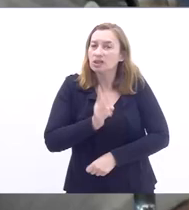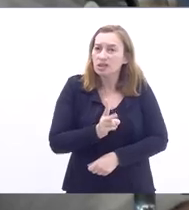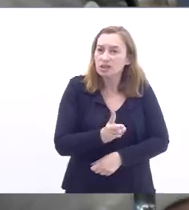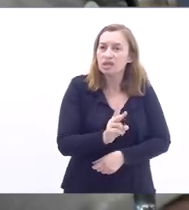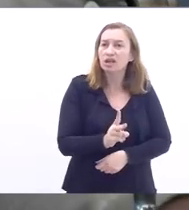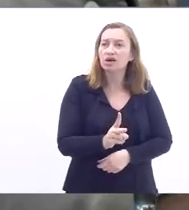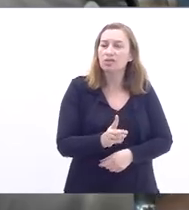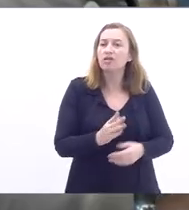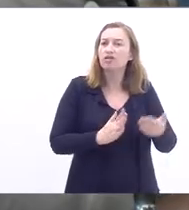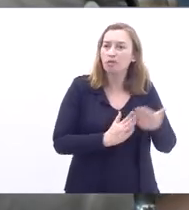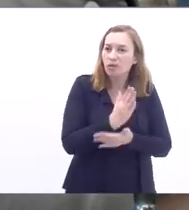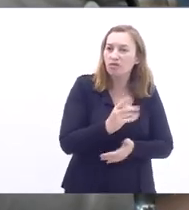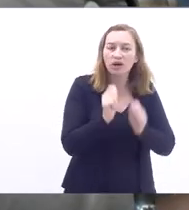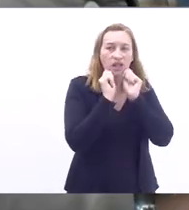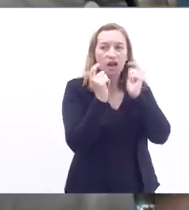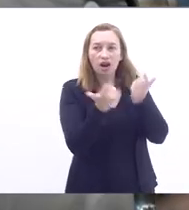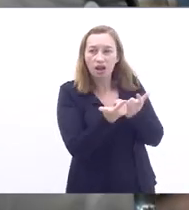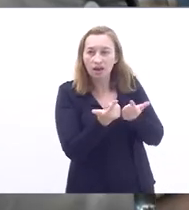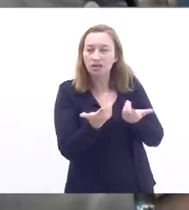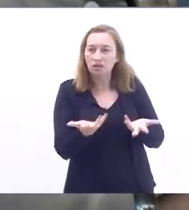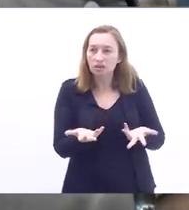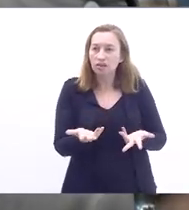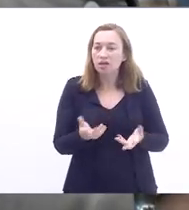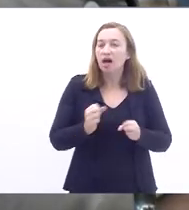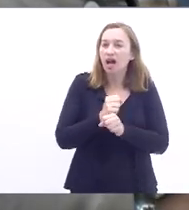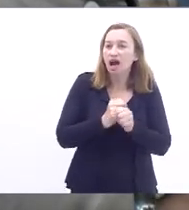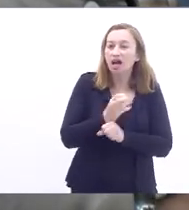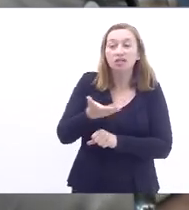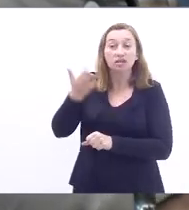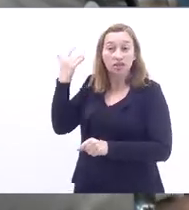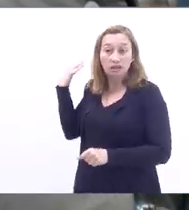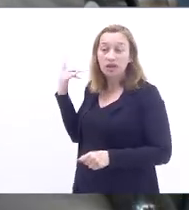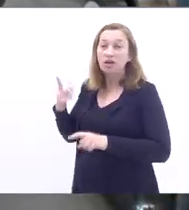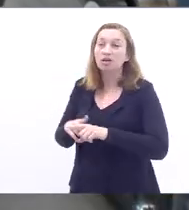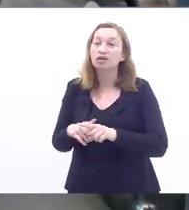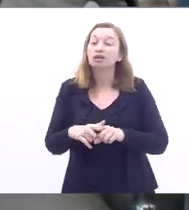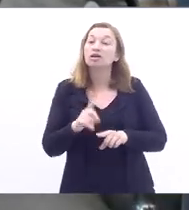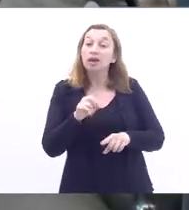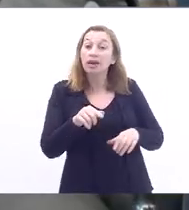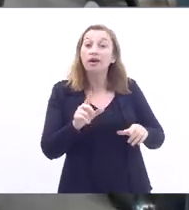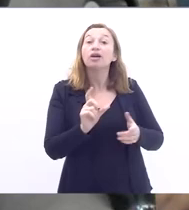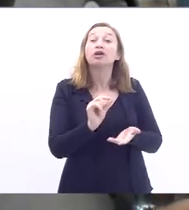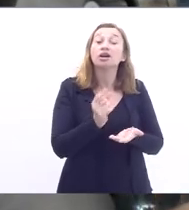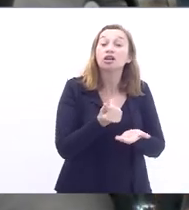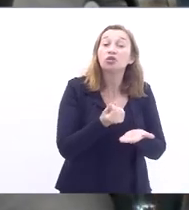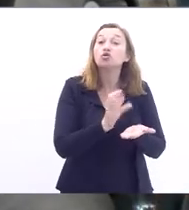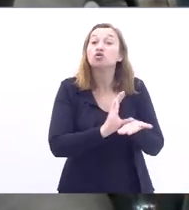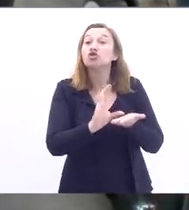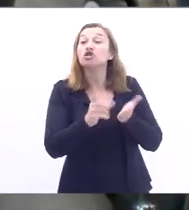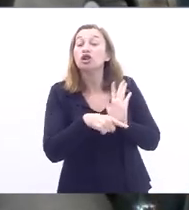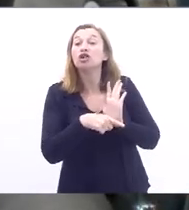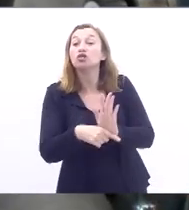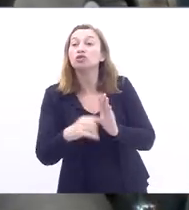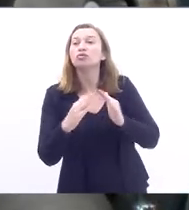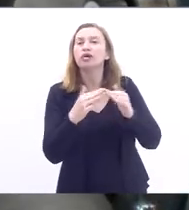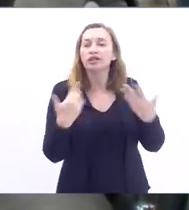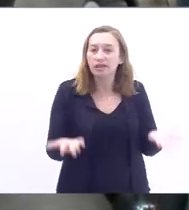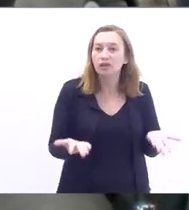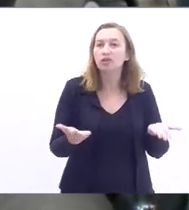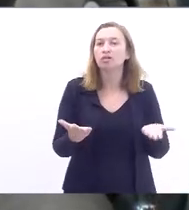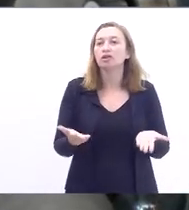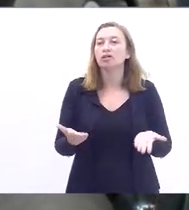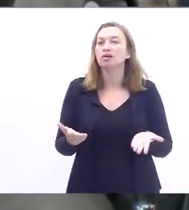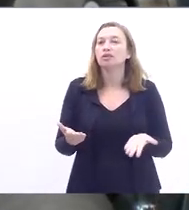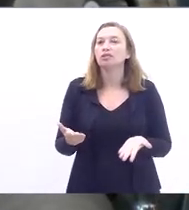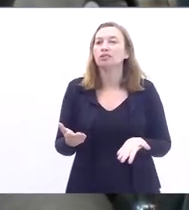sempre mas foi aprovado na alerj tá não sei quanto tempo atrás e aí cadê esse auxílio-moradia então